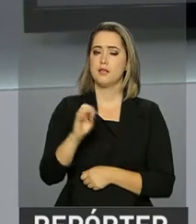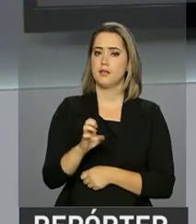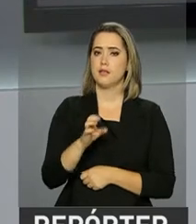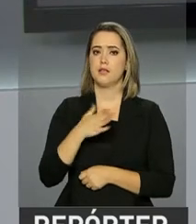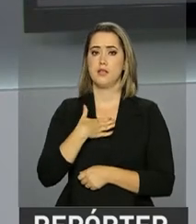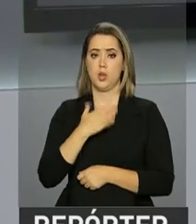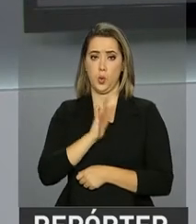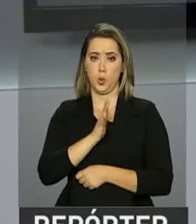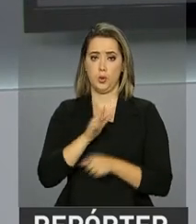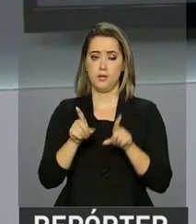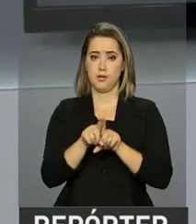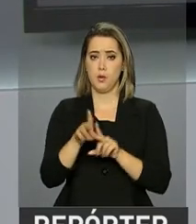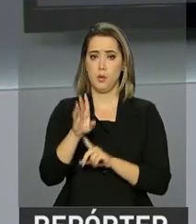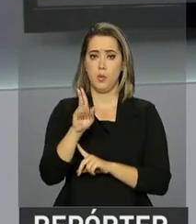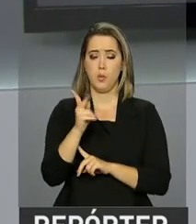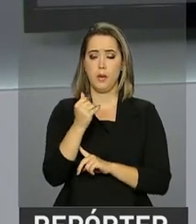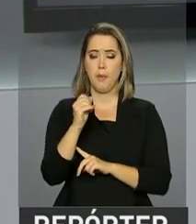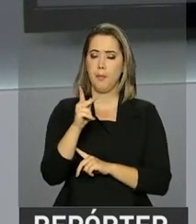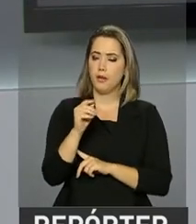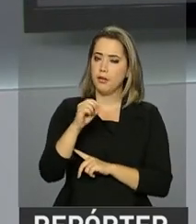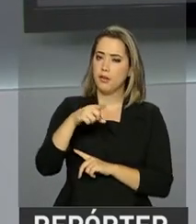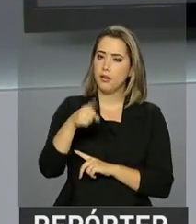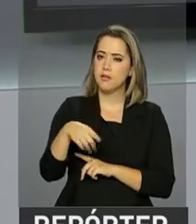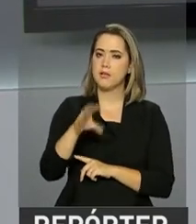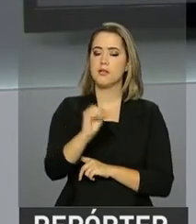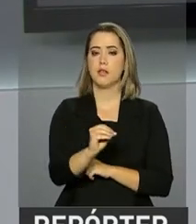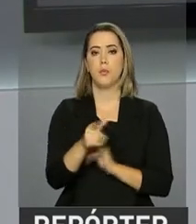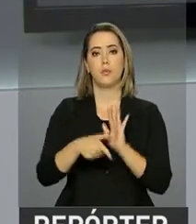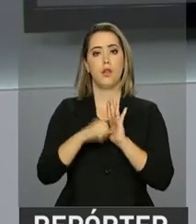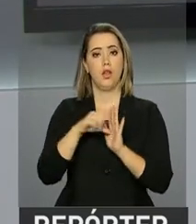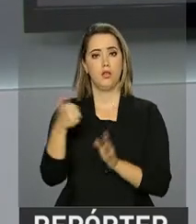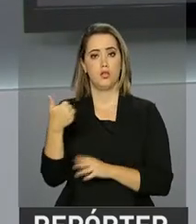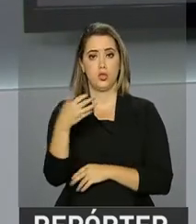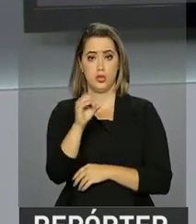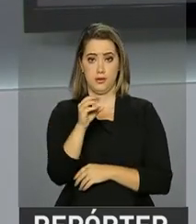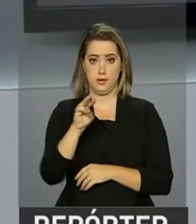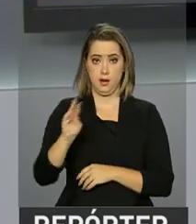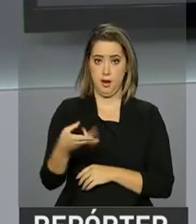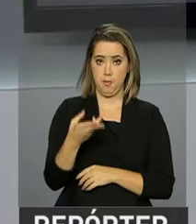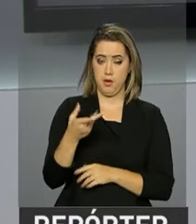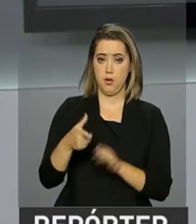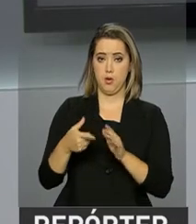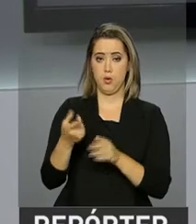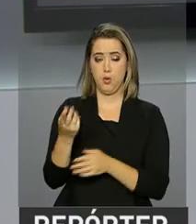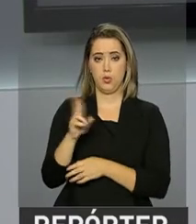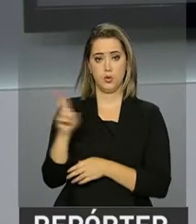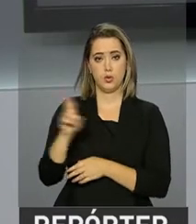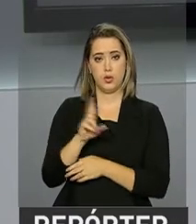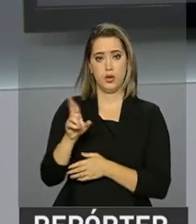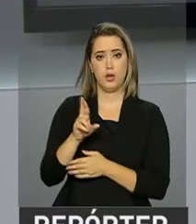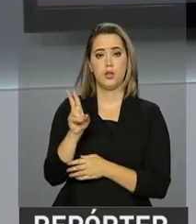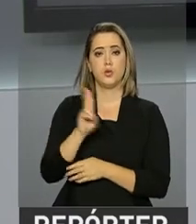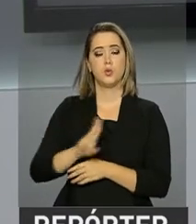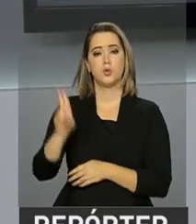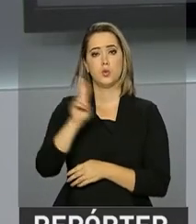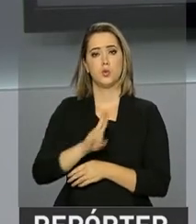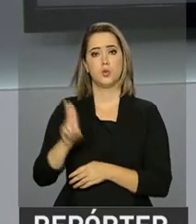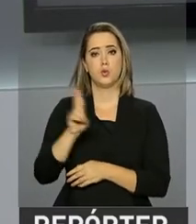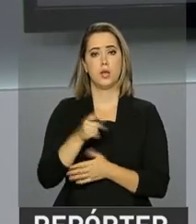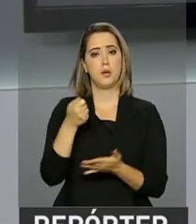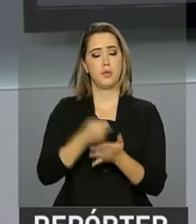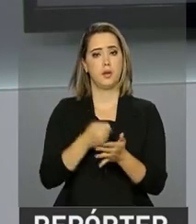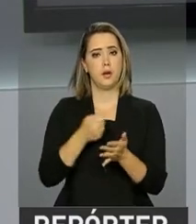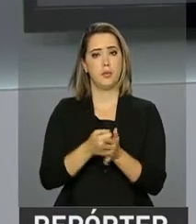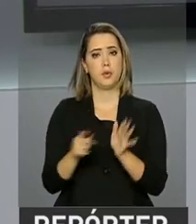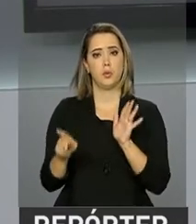anunciou agora há pouco que 100 milhões de reais que eram usados com custeio de unidades da rede própria do programa farmácia popular